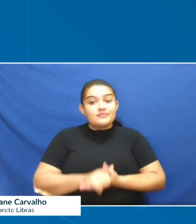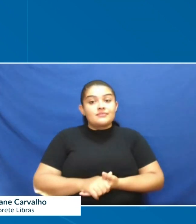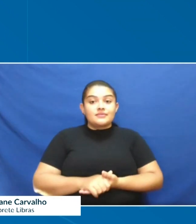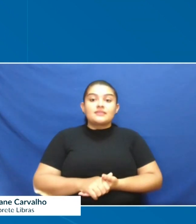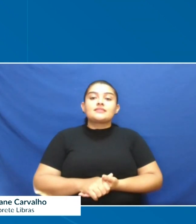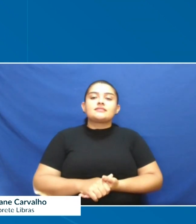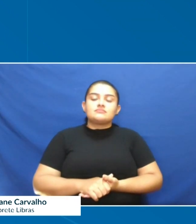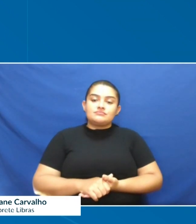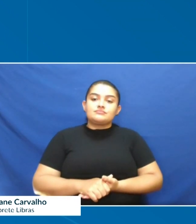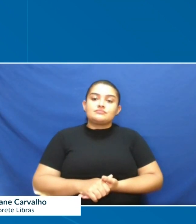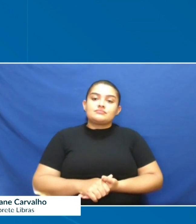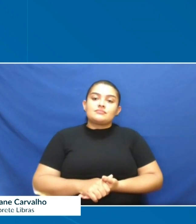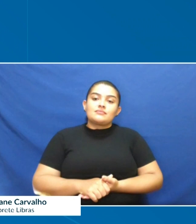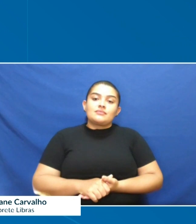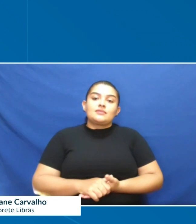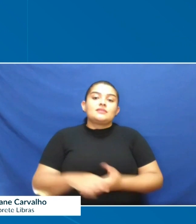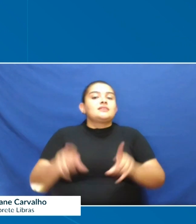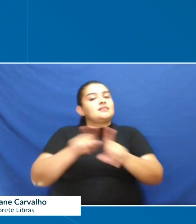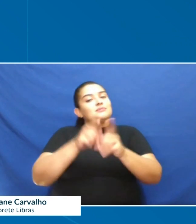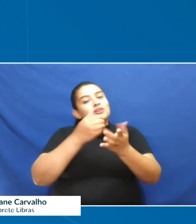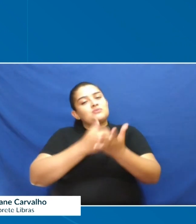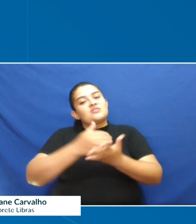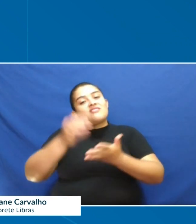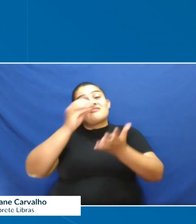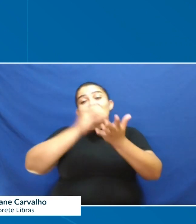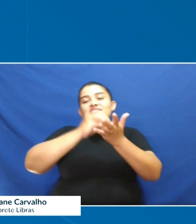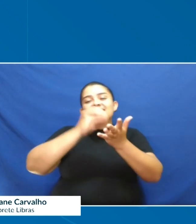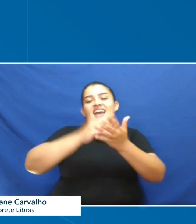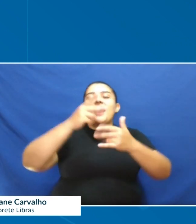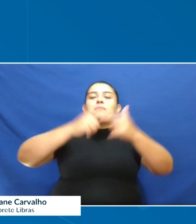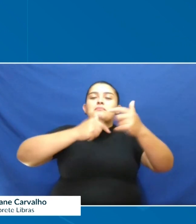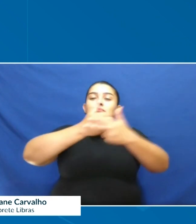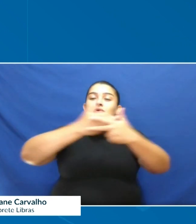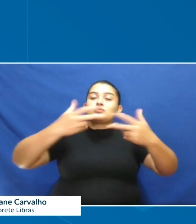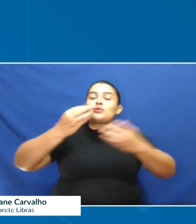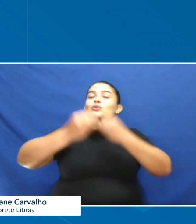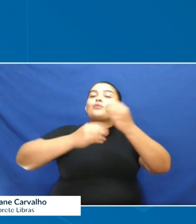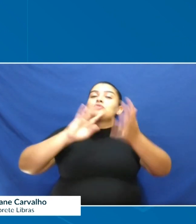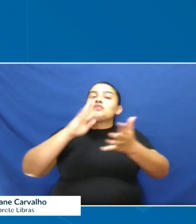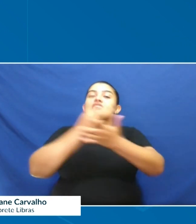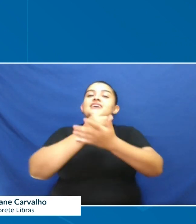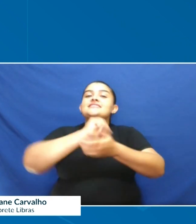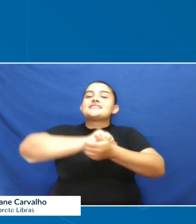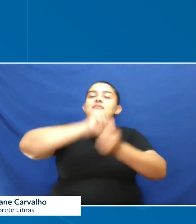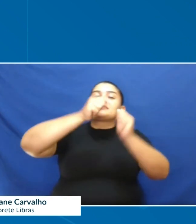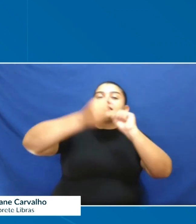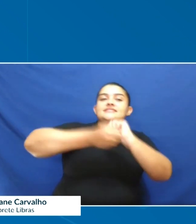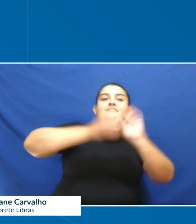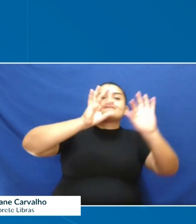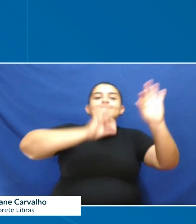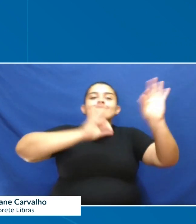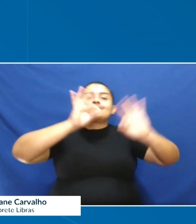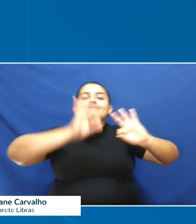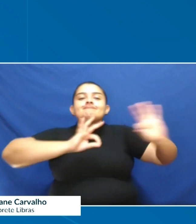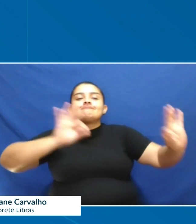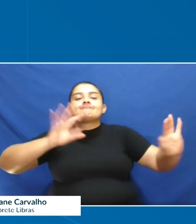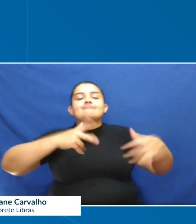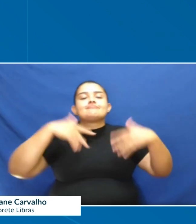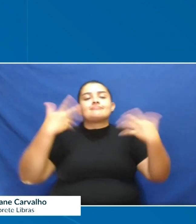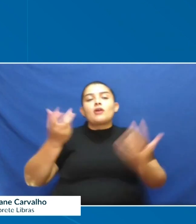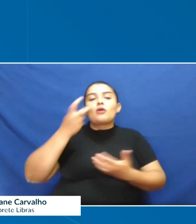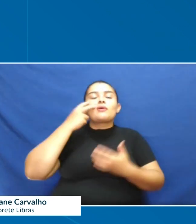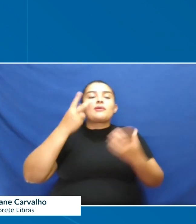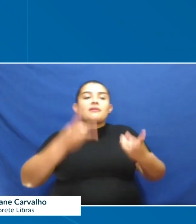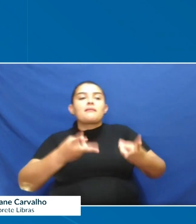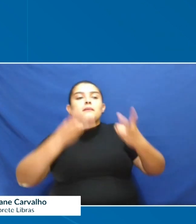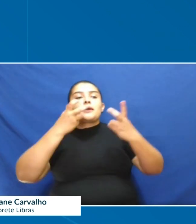também, começou a faltar produto, como que faz esse ajuste? Então, o que eu vejo, assim, a universidade, ela